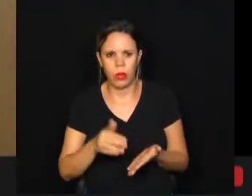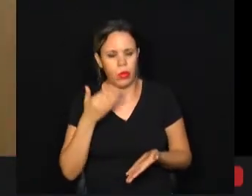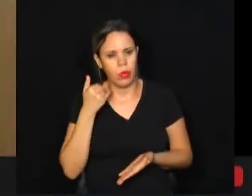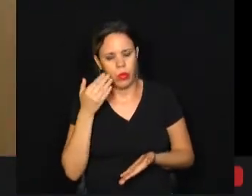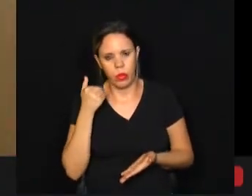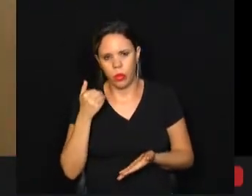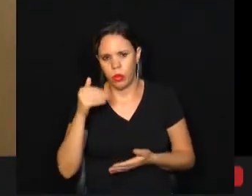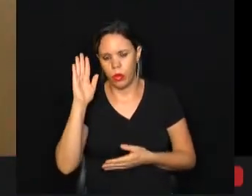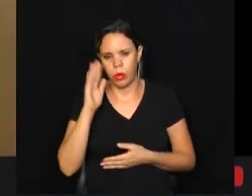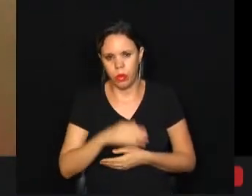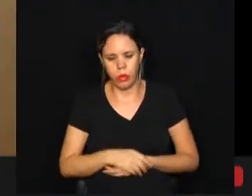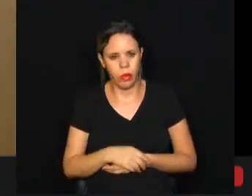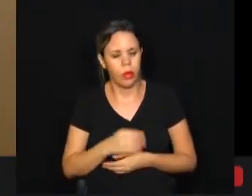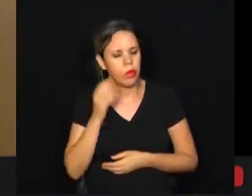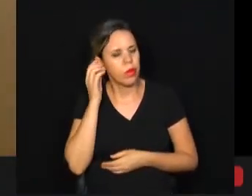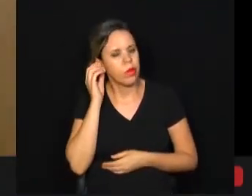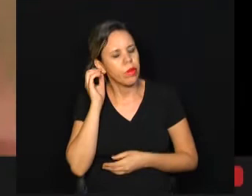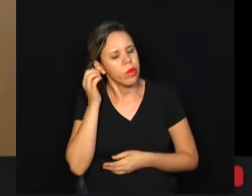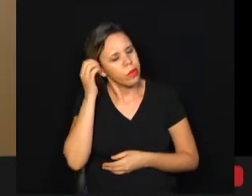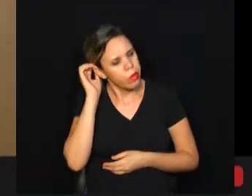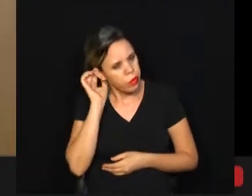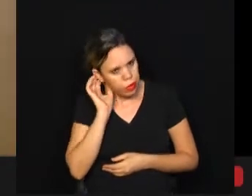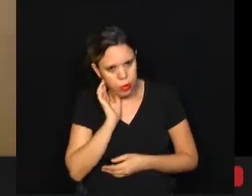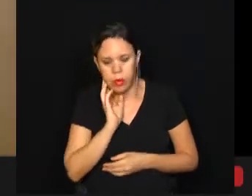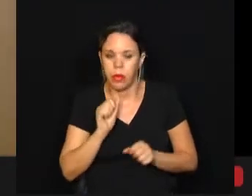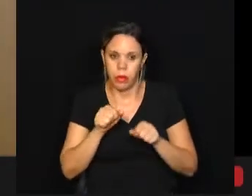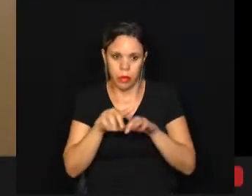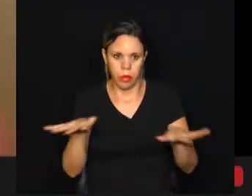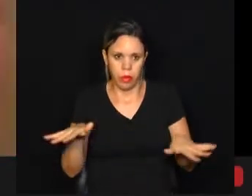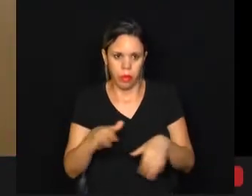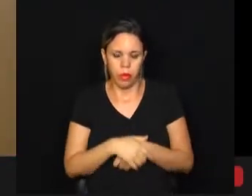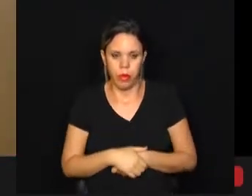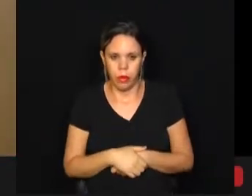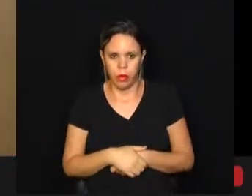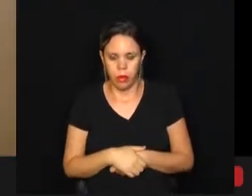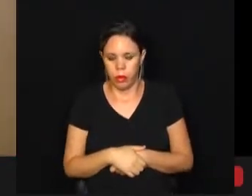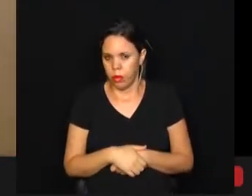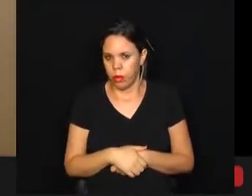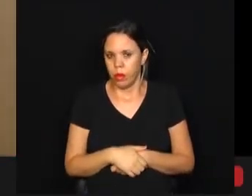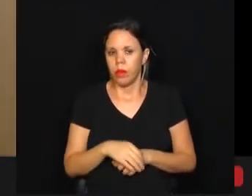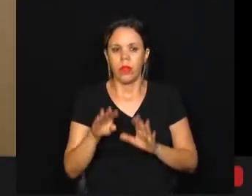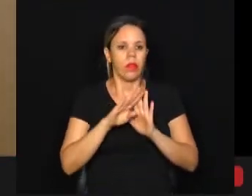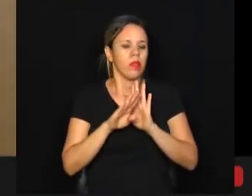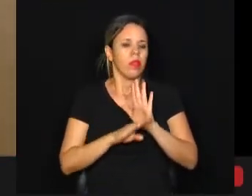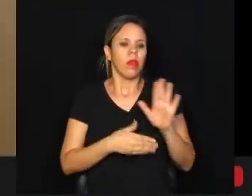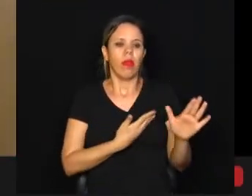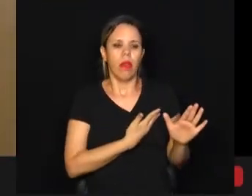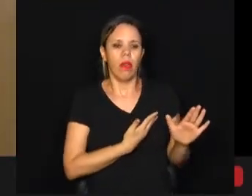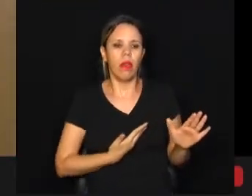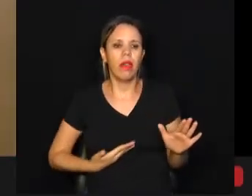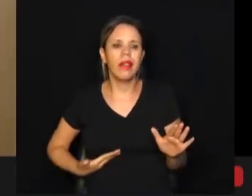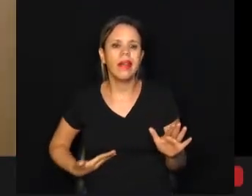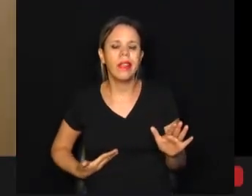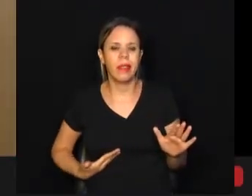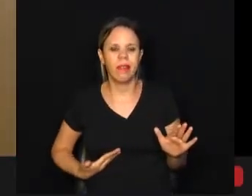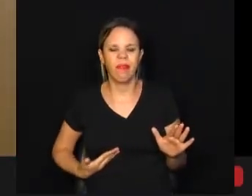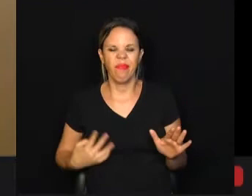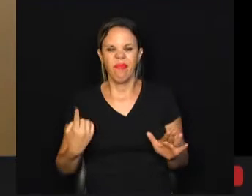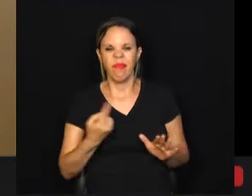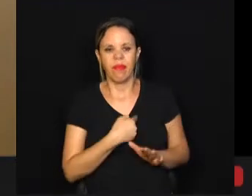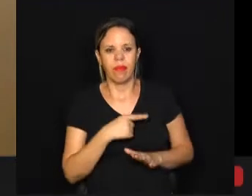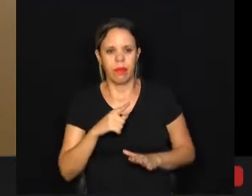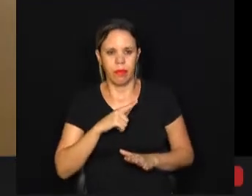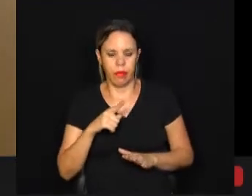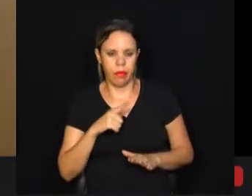muito mais isso para a distribuição dos seus programas de governo. E nós temos que